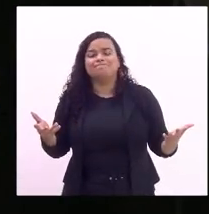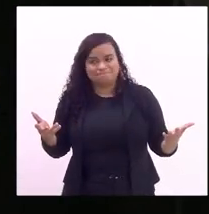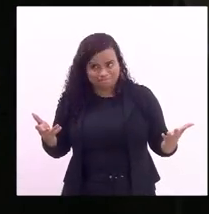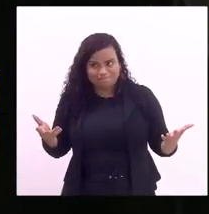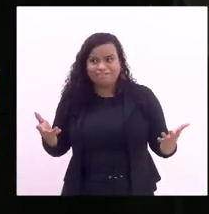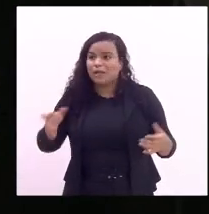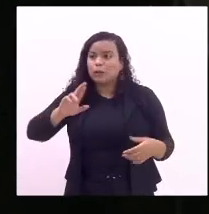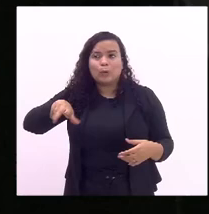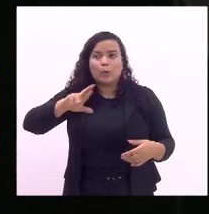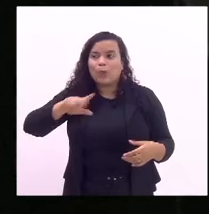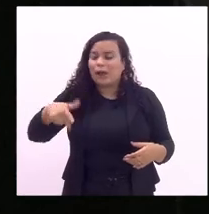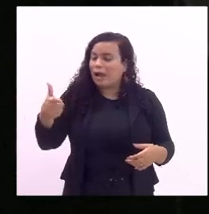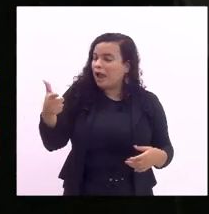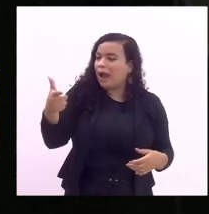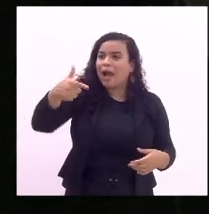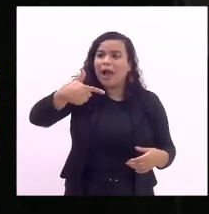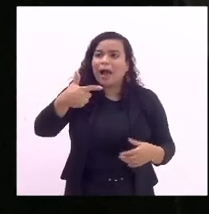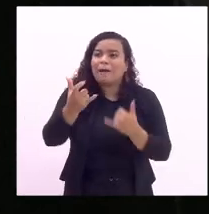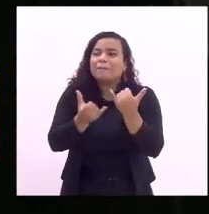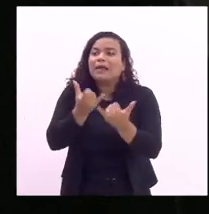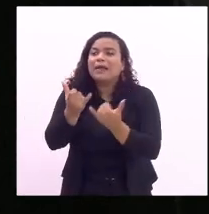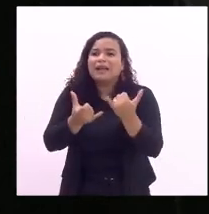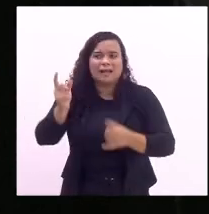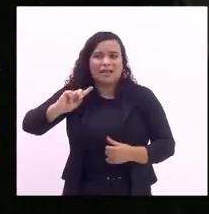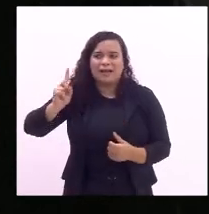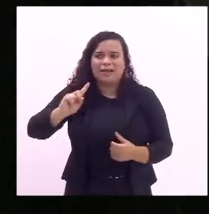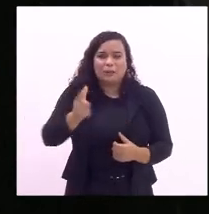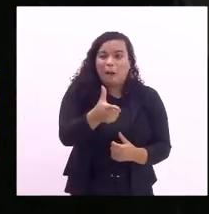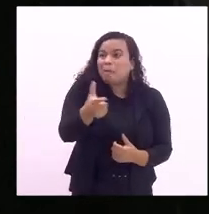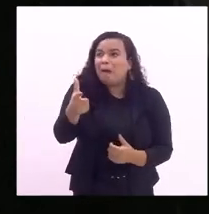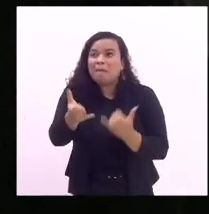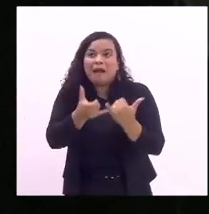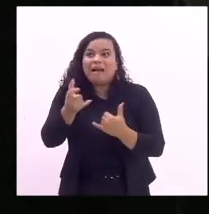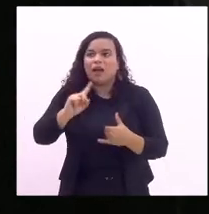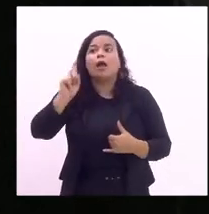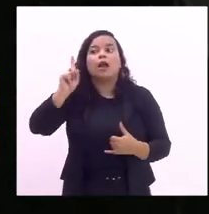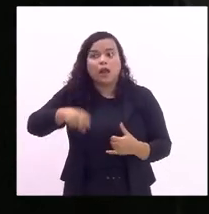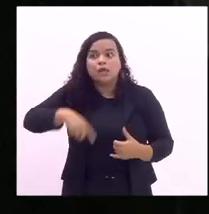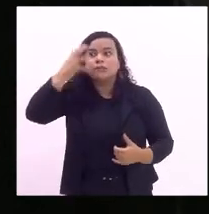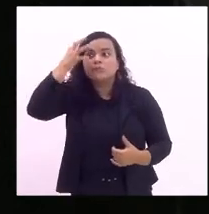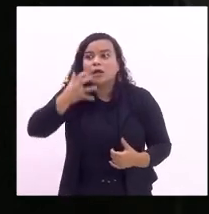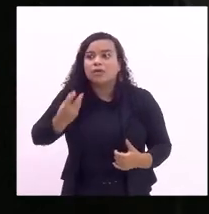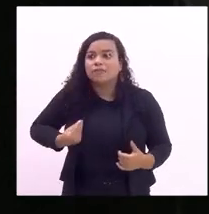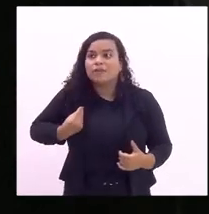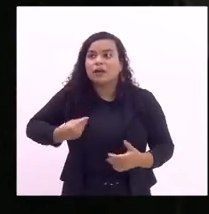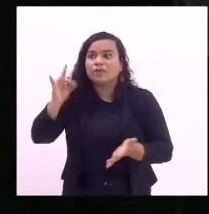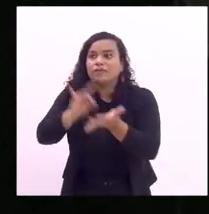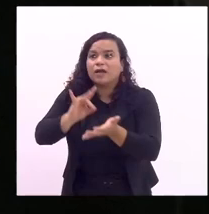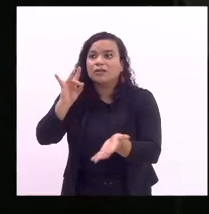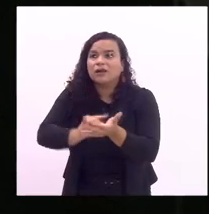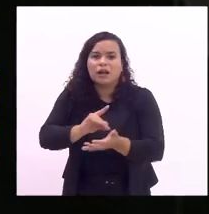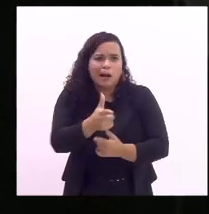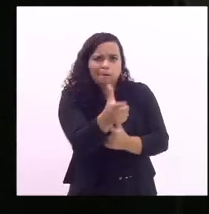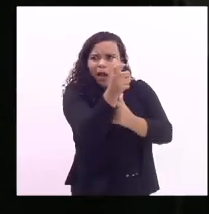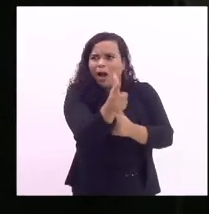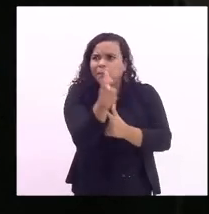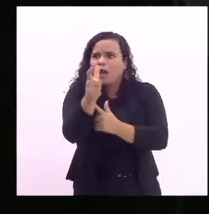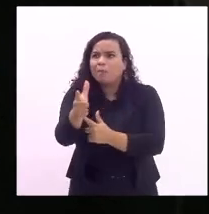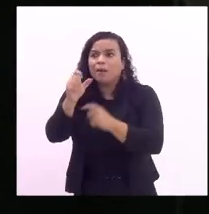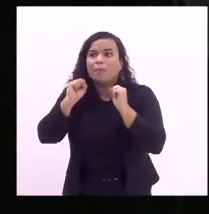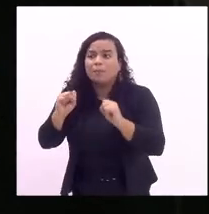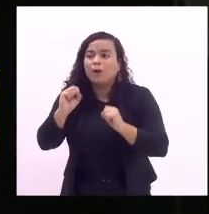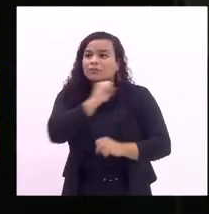de brinquedo. Nós estamos falando em arma de fogo. E se tem pessoas aqui